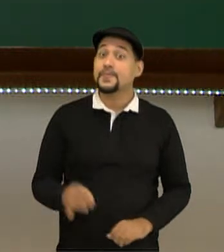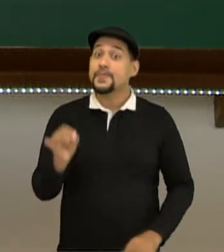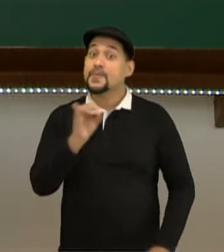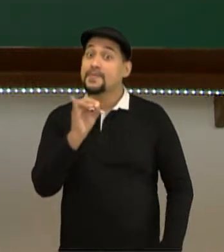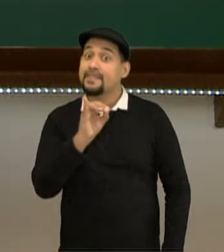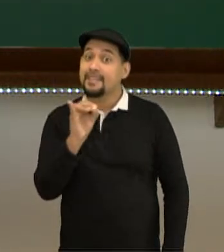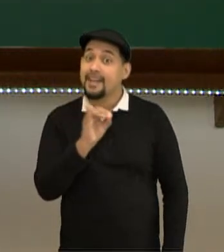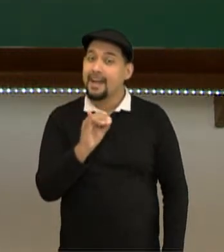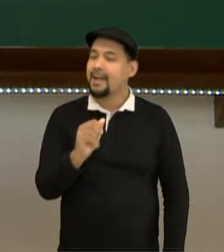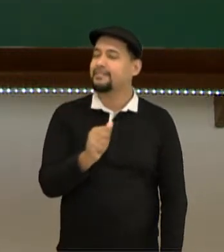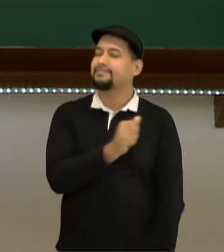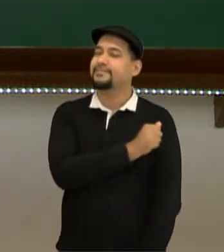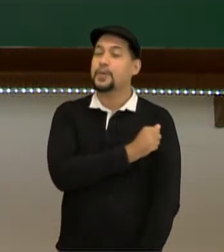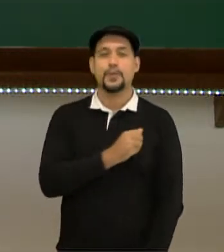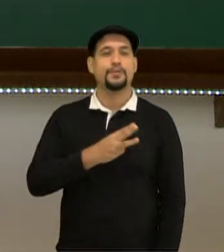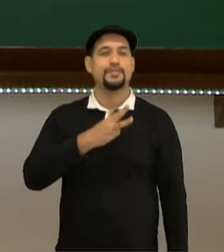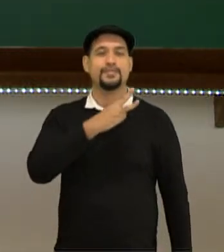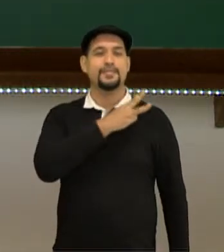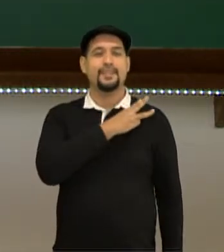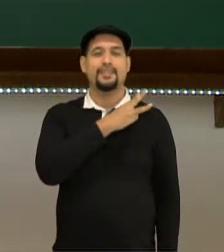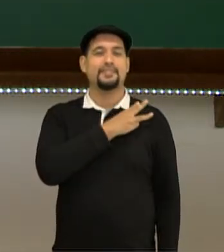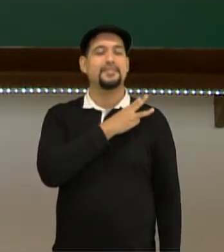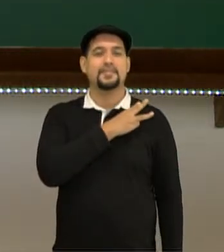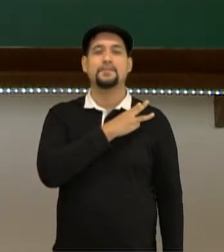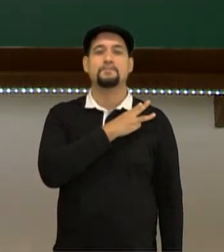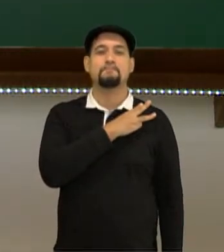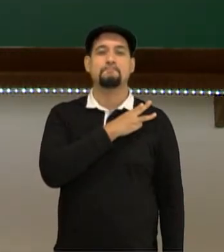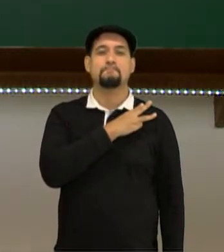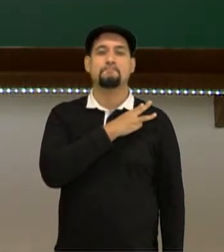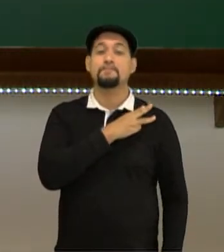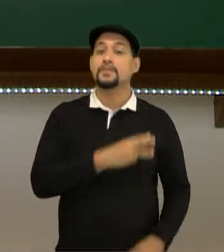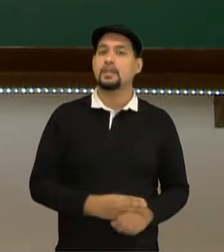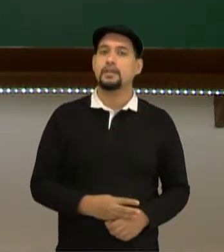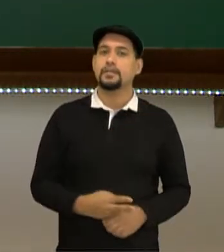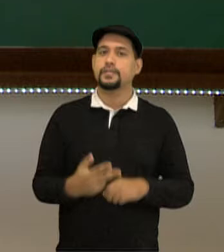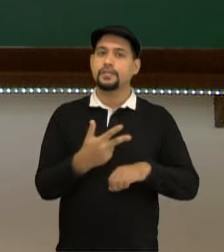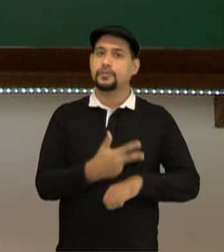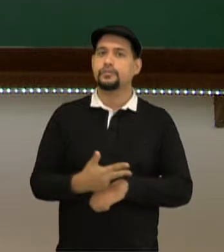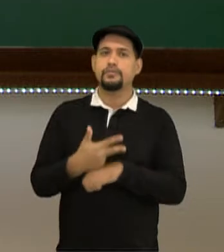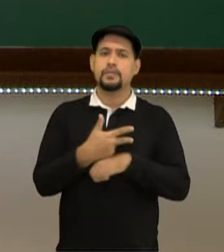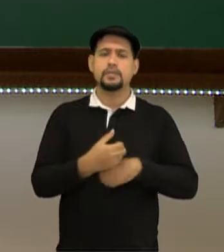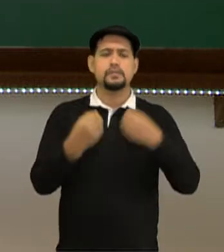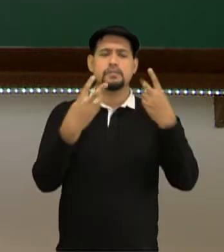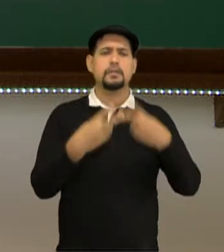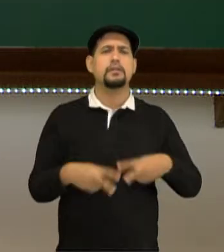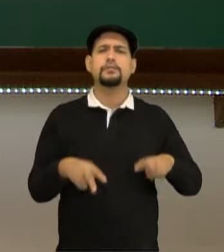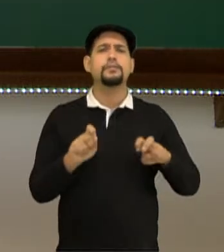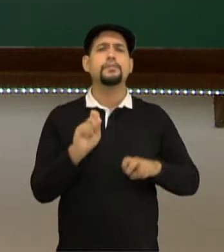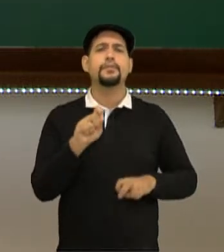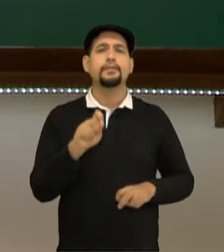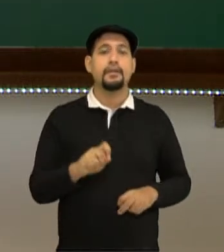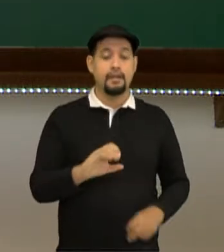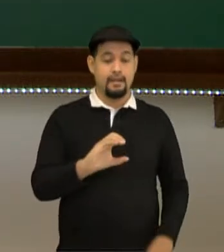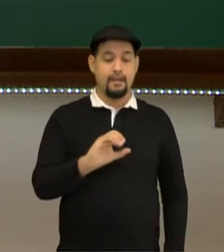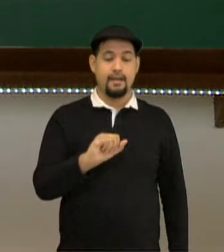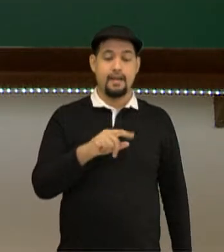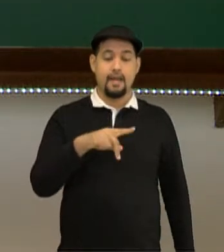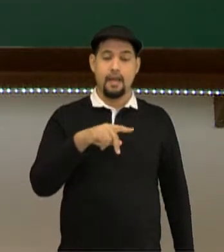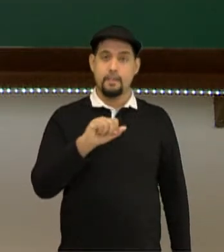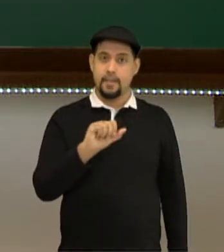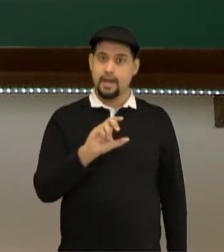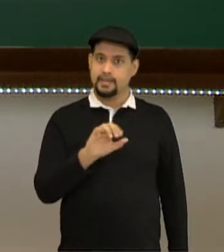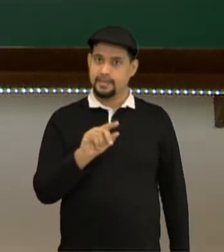Olá, galera! Oi, estudantes da terceira série. Nesse vídeo vamos falar sobre capacidade e